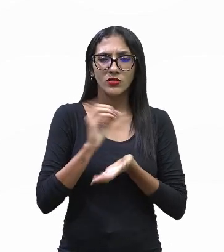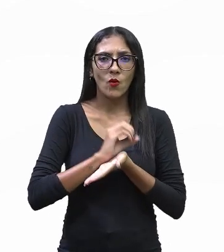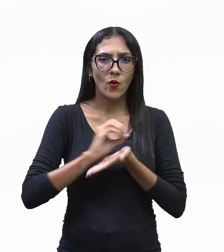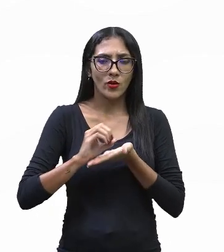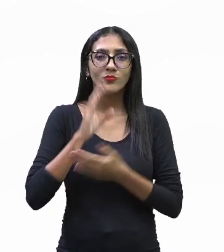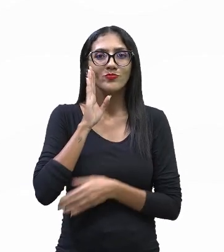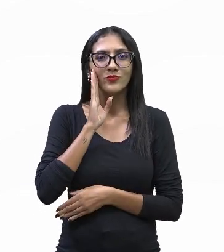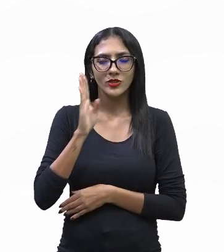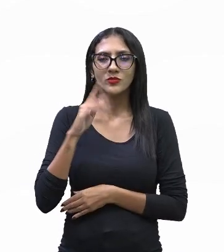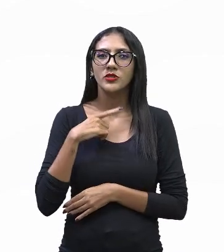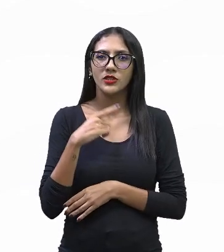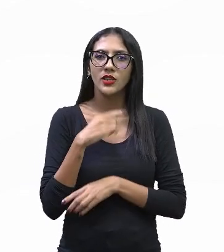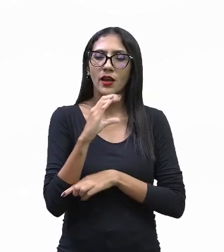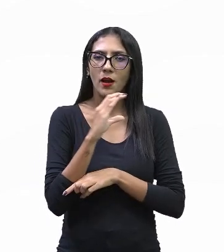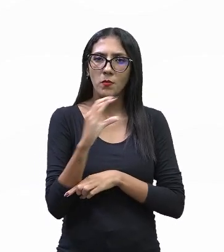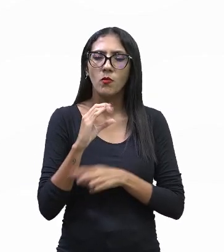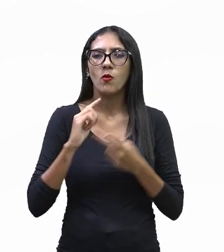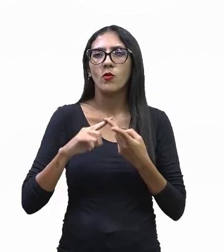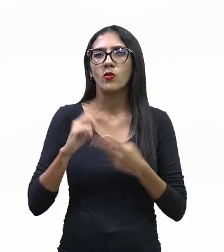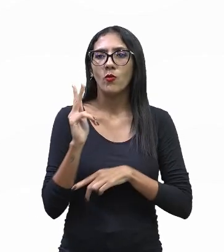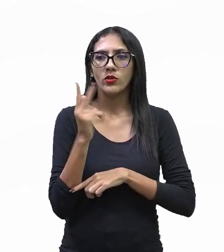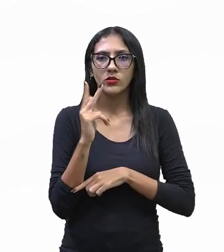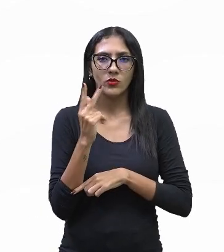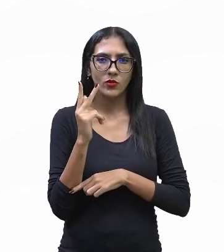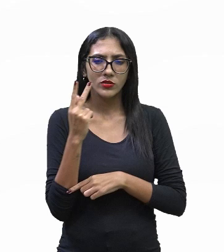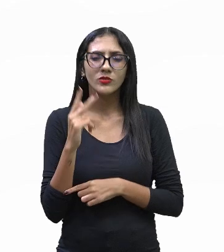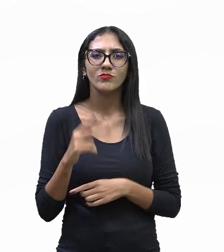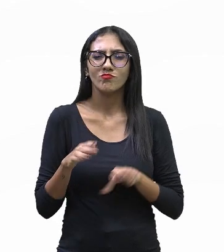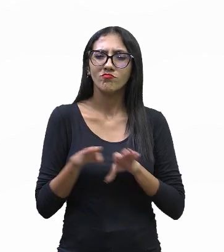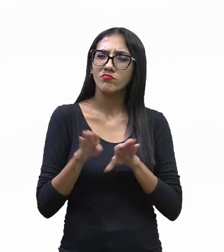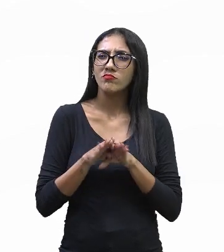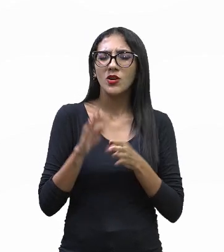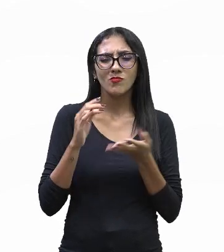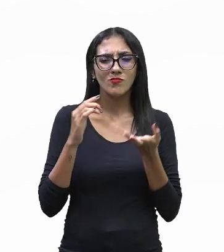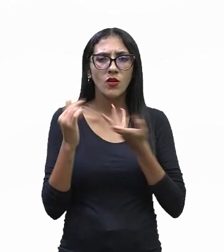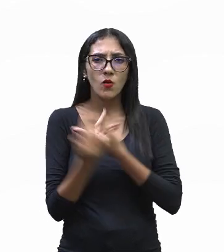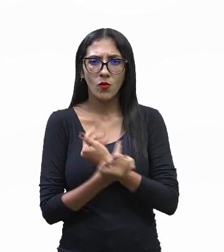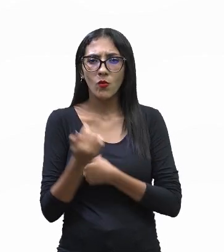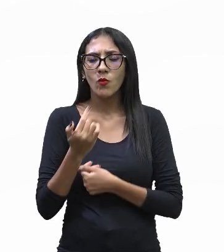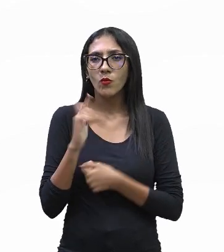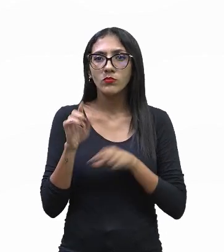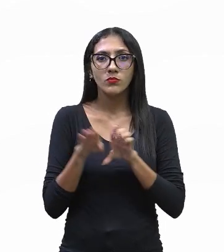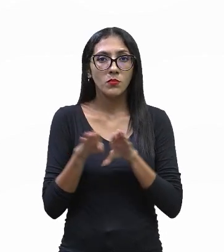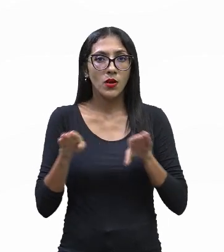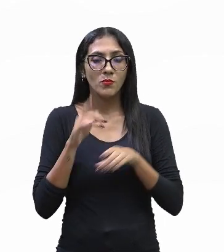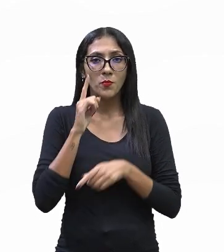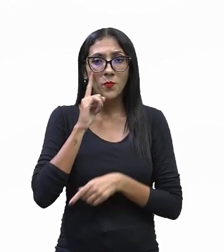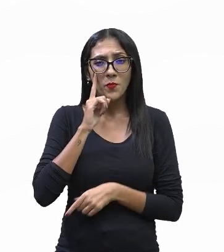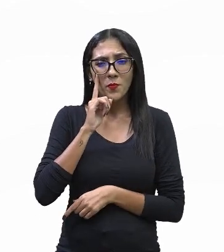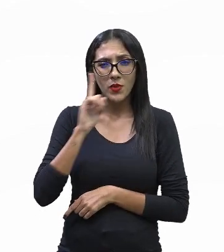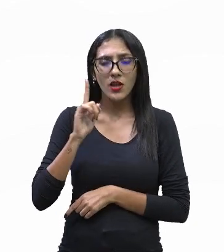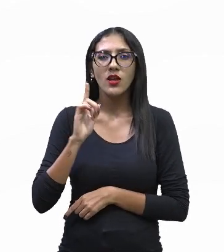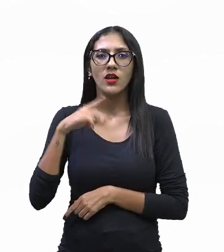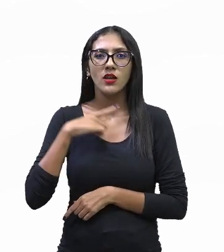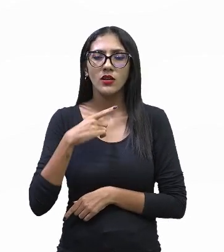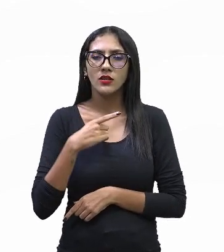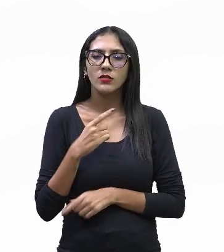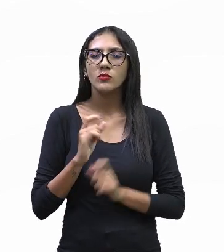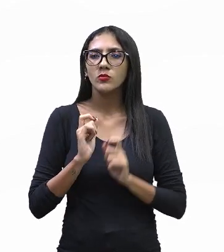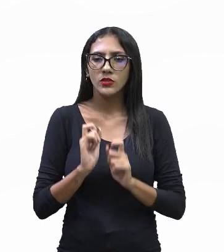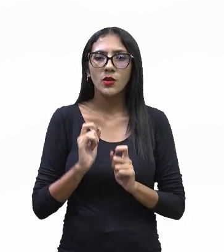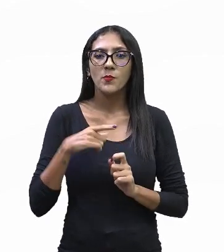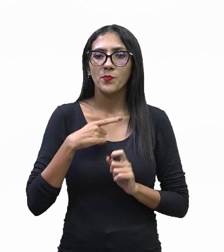de carbono, hidrogênio, né, tem outros elementos também, mas a maior parte, né,